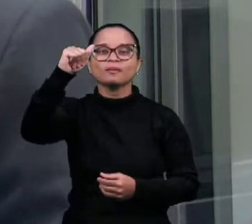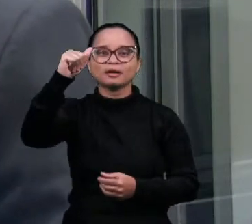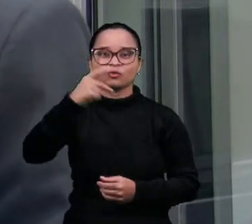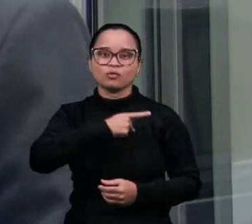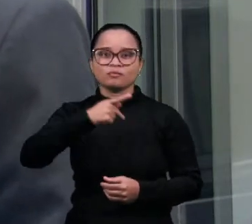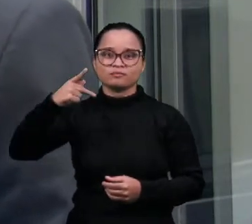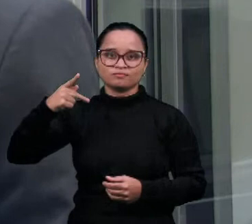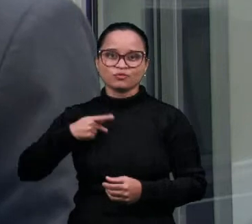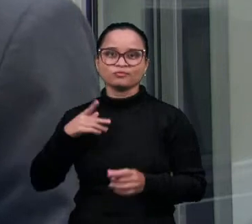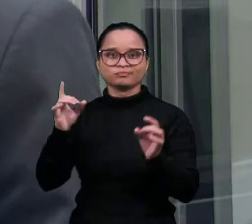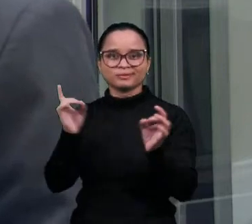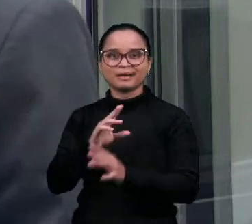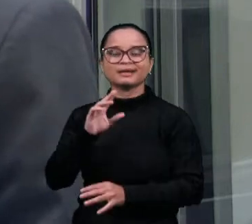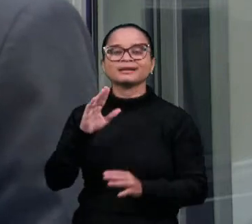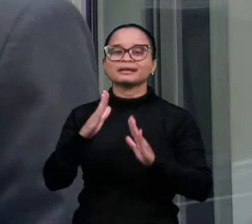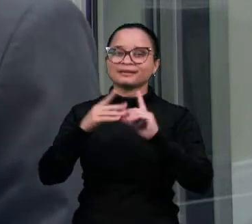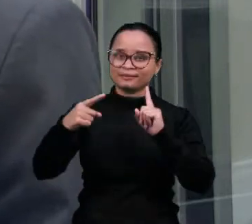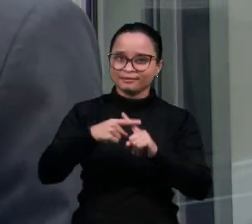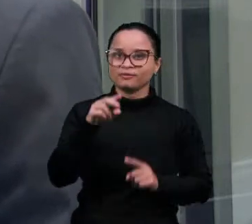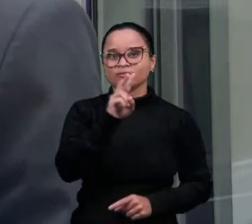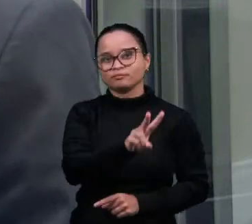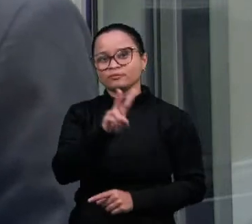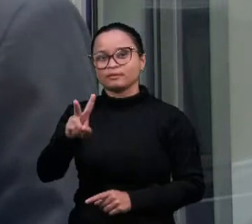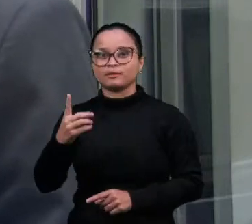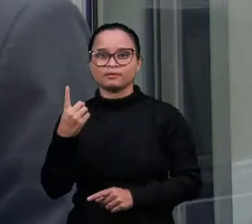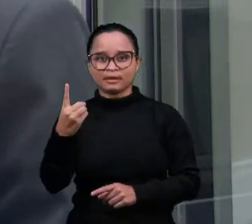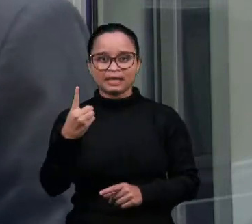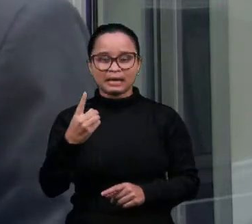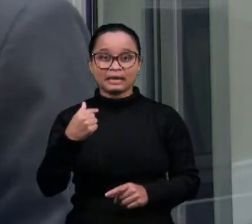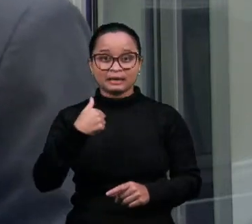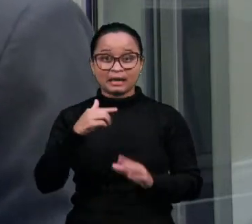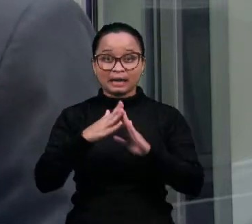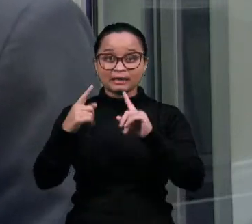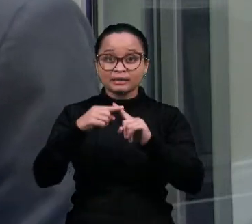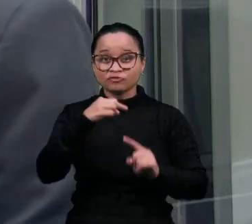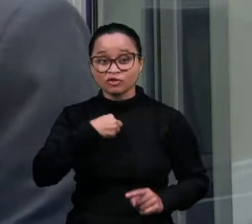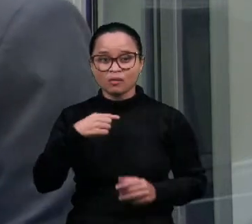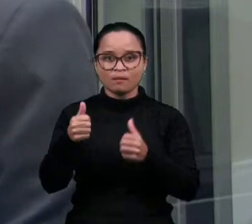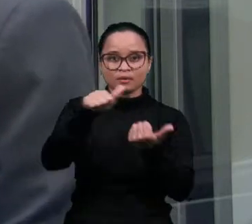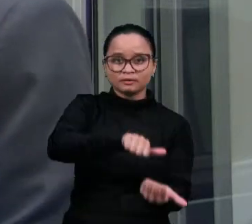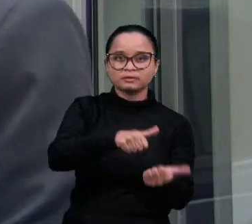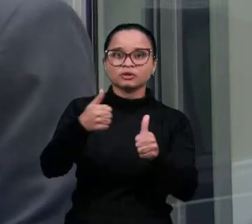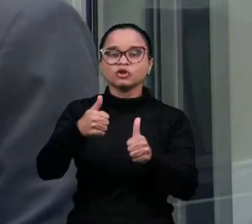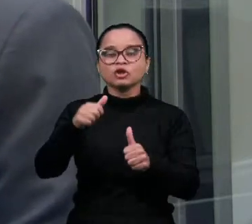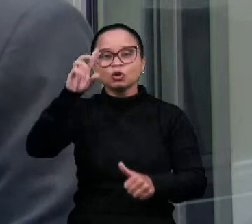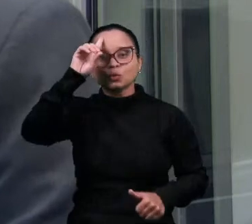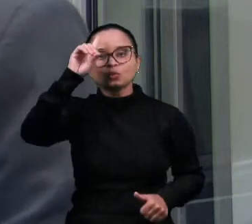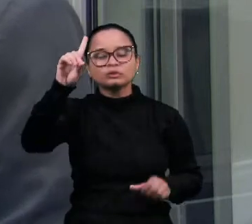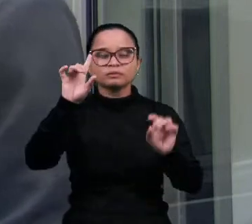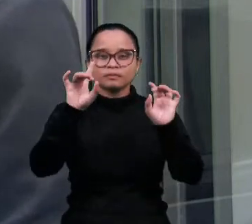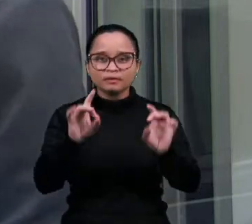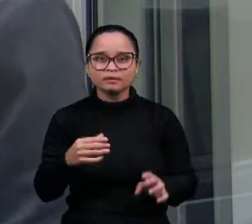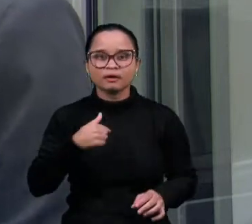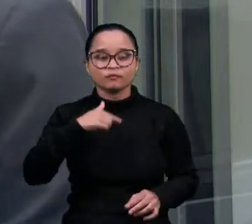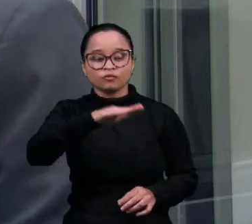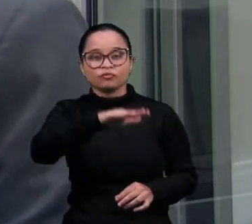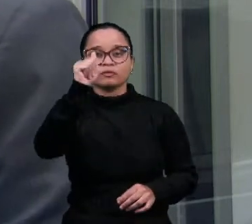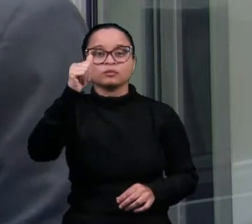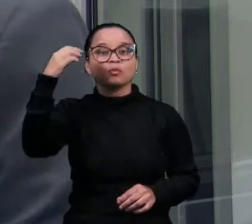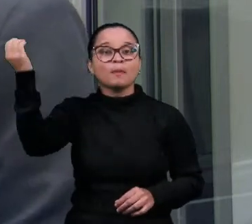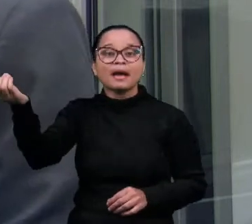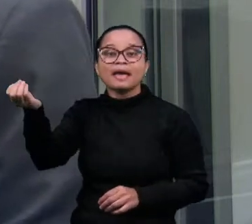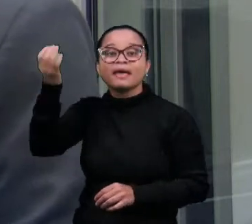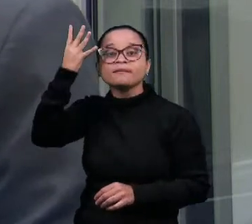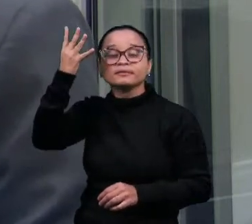1. A igreja a qual eu me batizei foi a igreja onde fui ordenado. E no dia da minha ordenação, por uma revelação